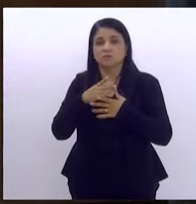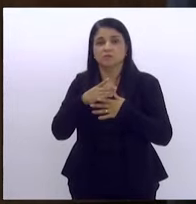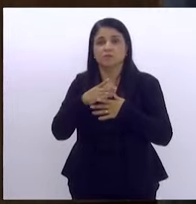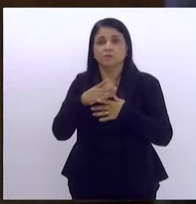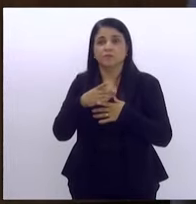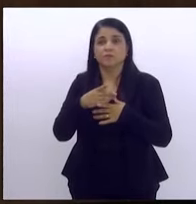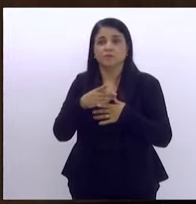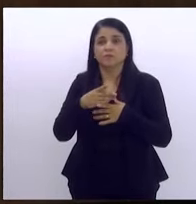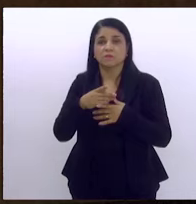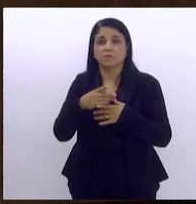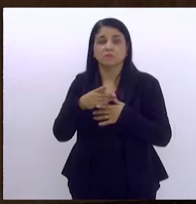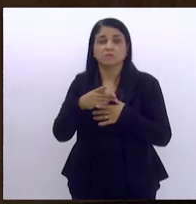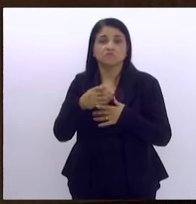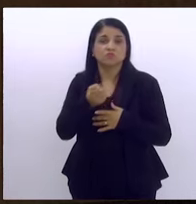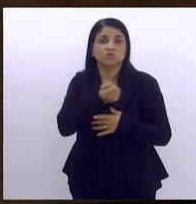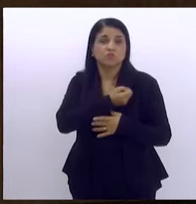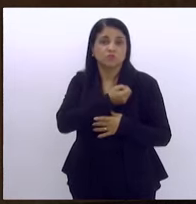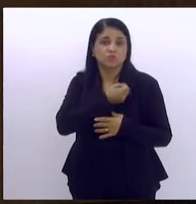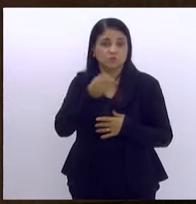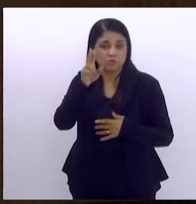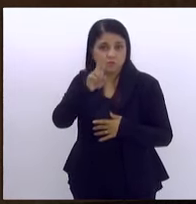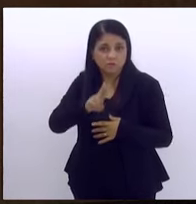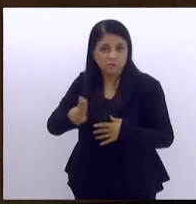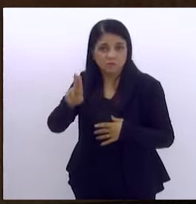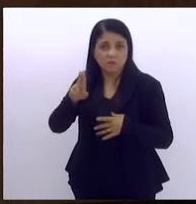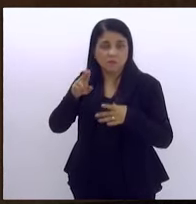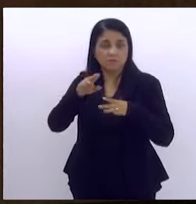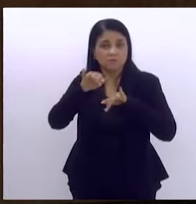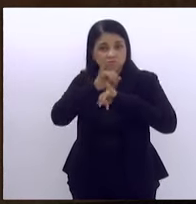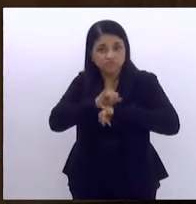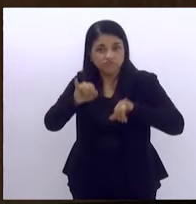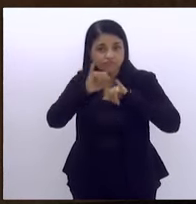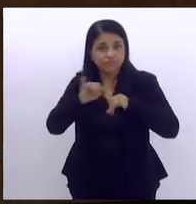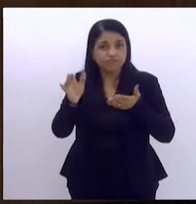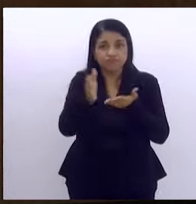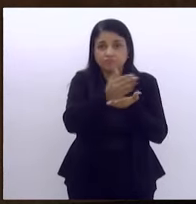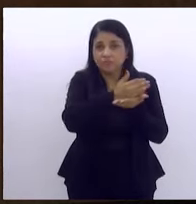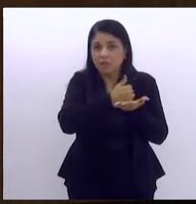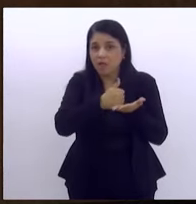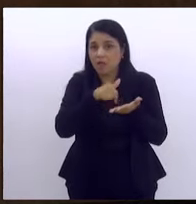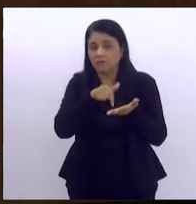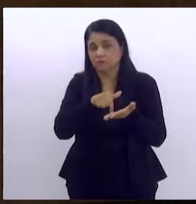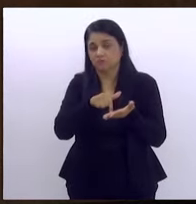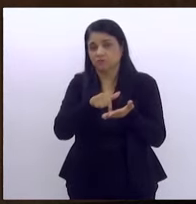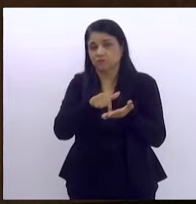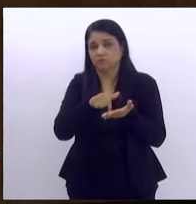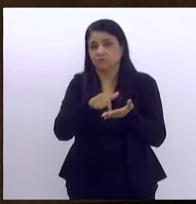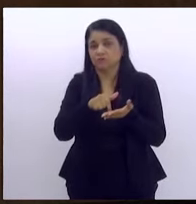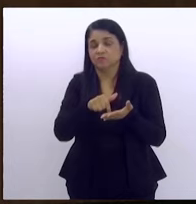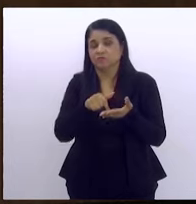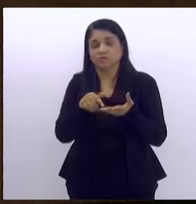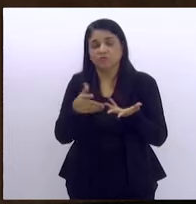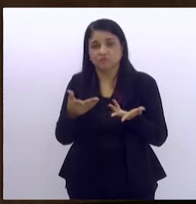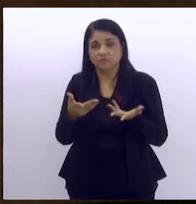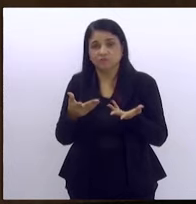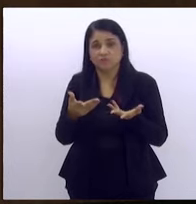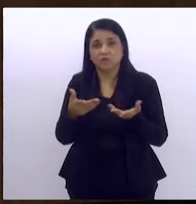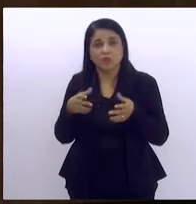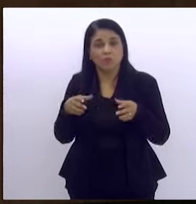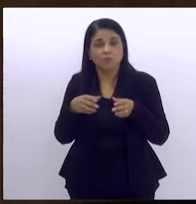da universidade com vazamento de informações de dados sensíveis da comunidade universitária. Então,